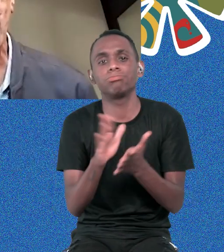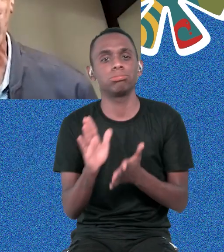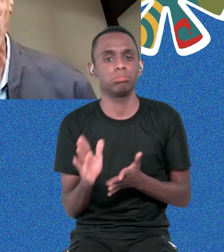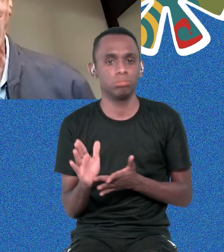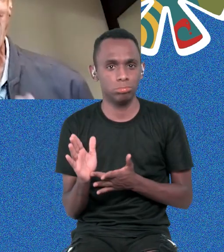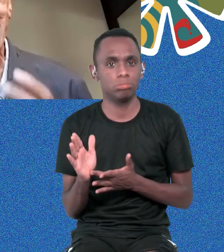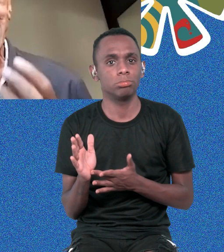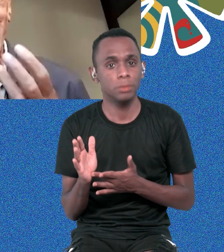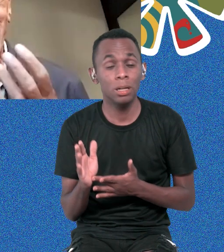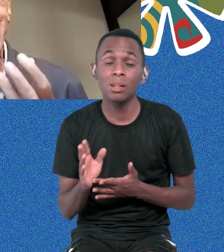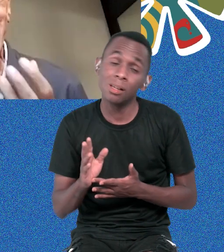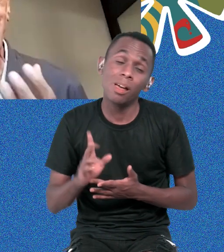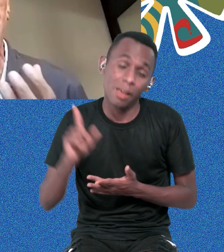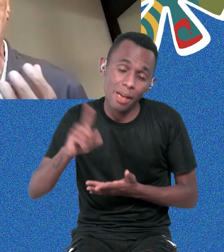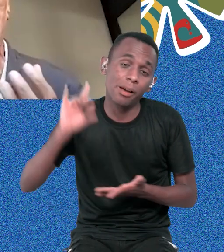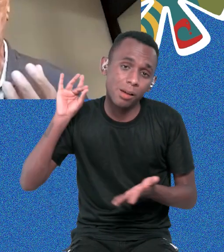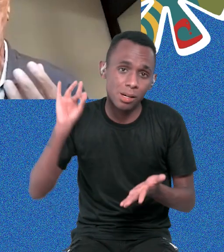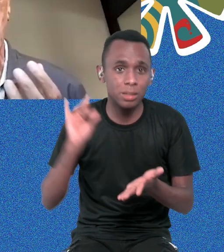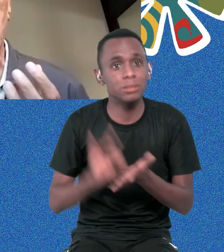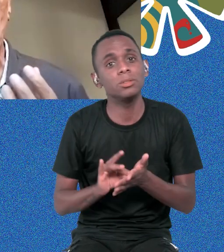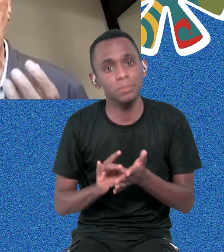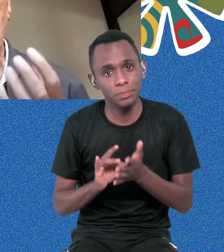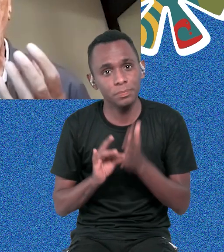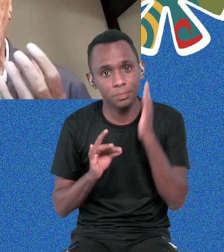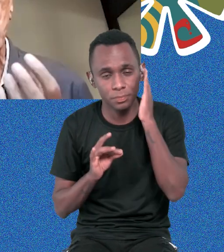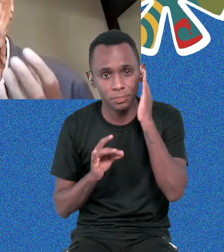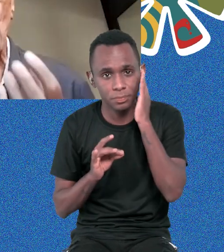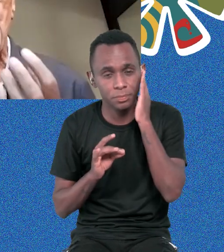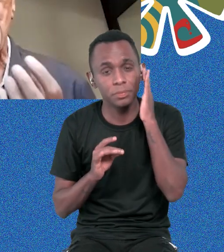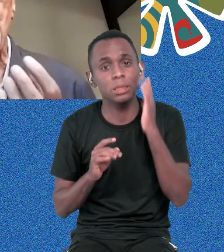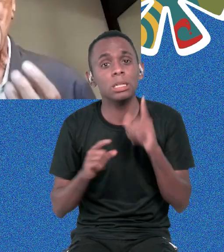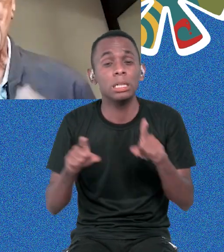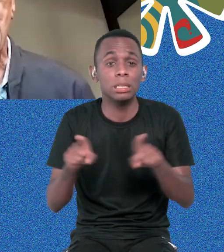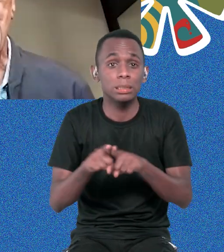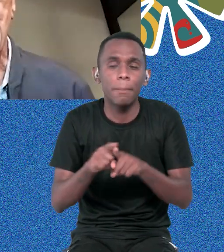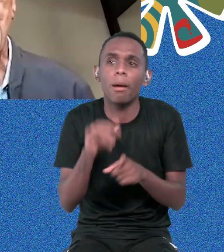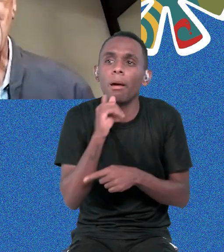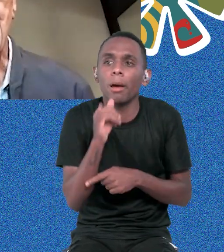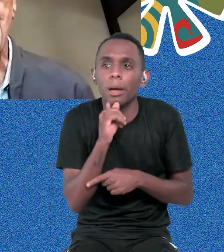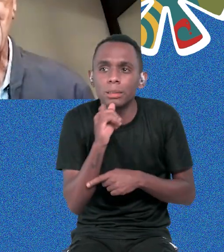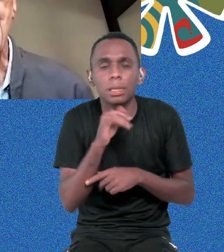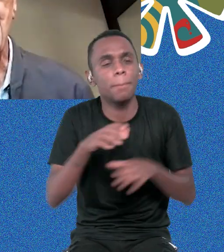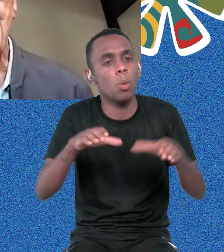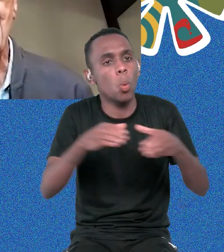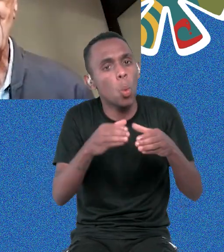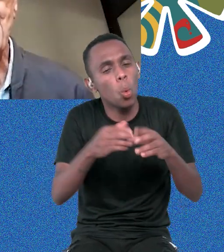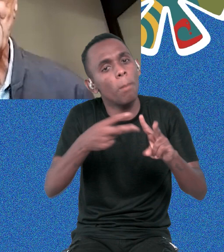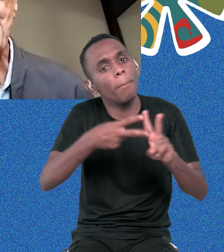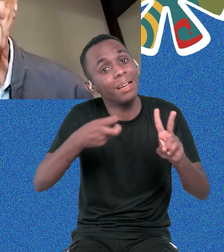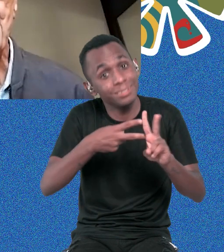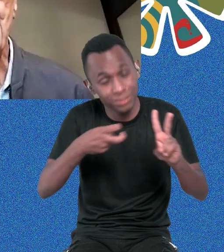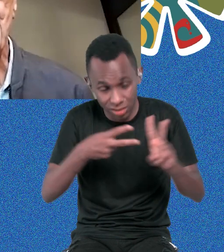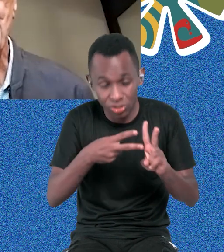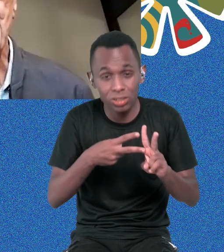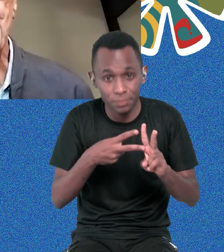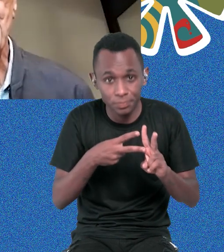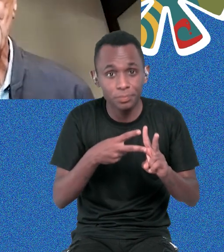jogados fora. Esta é a realidade. E dentro de uma lógica, por exemplo, né, das comunidades